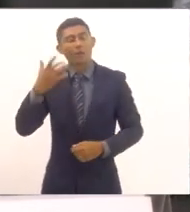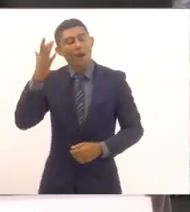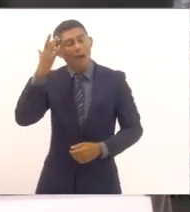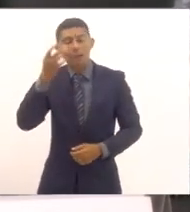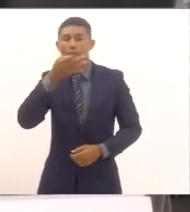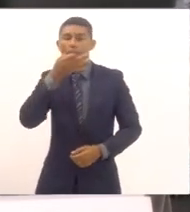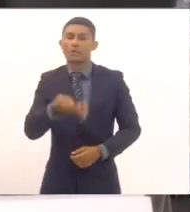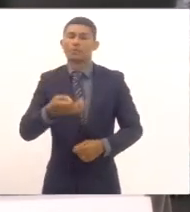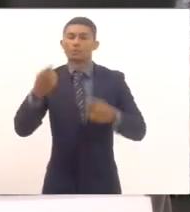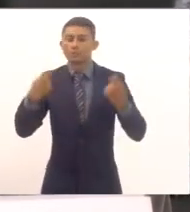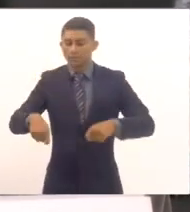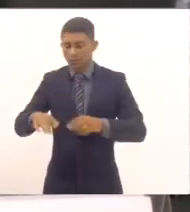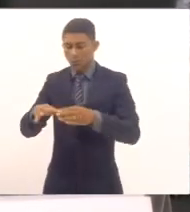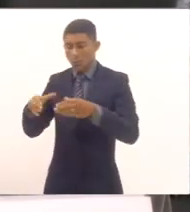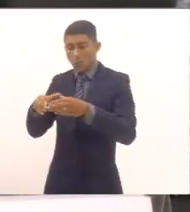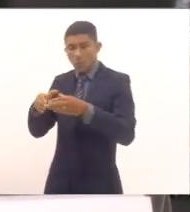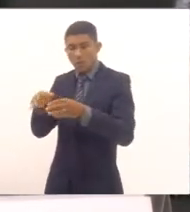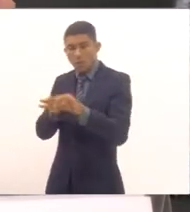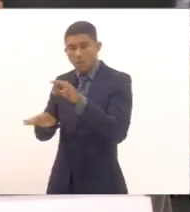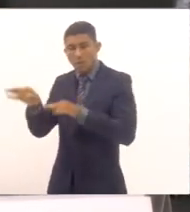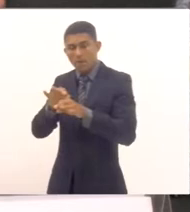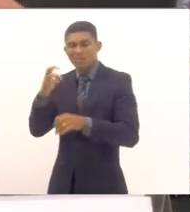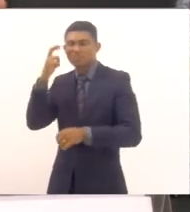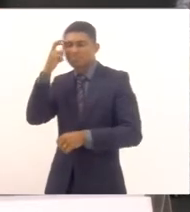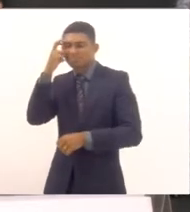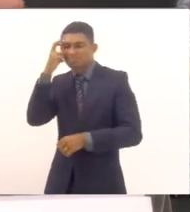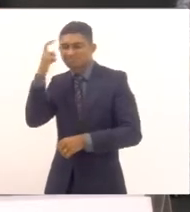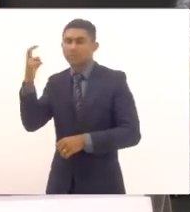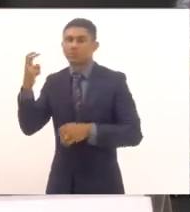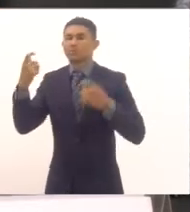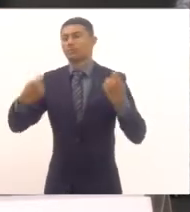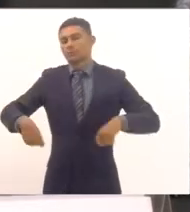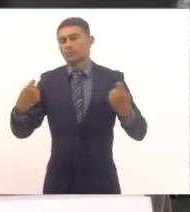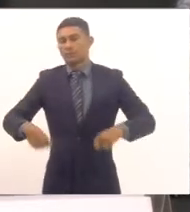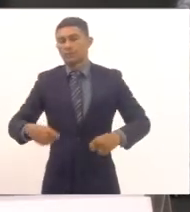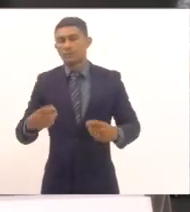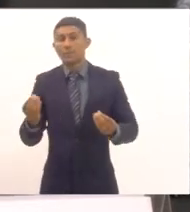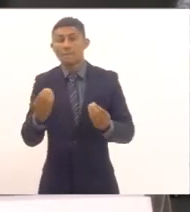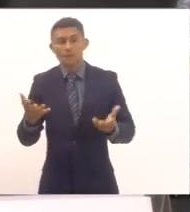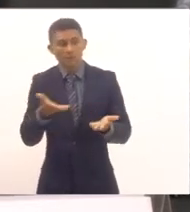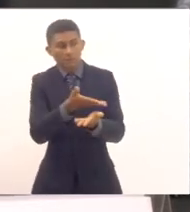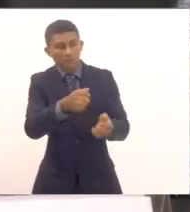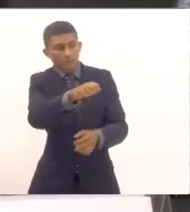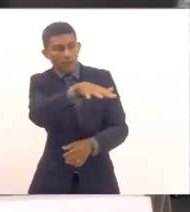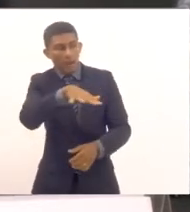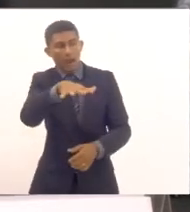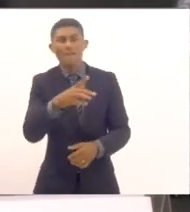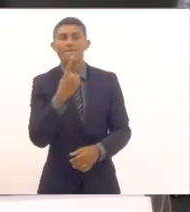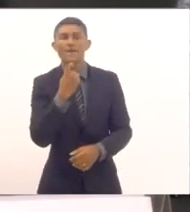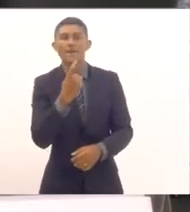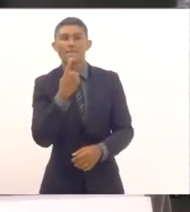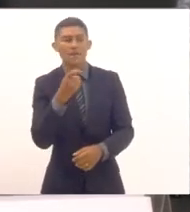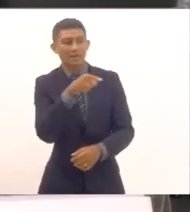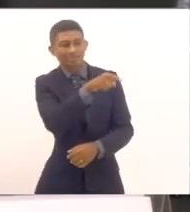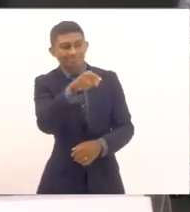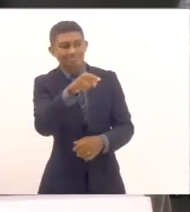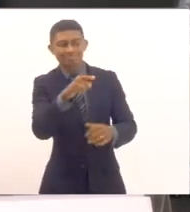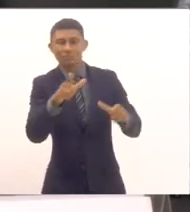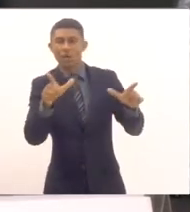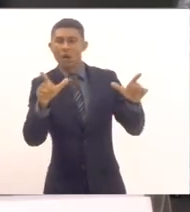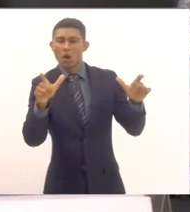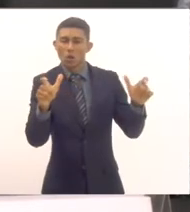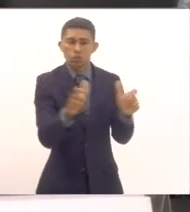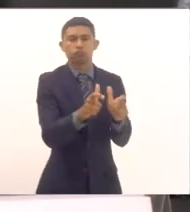inteligente que atua nele para tentar minimizar o impacto das áreas vermelhas no sistema é a